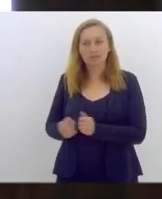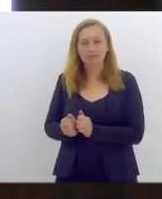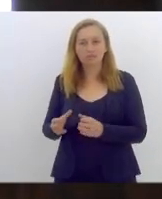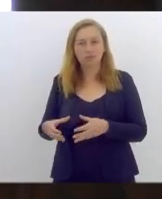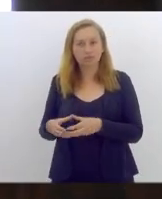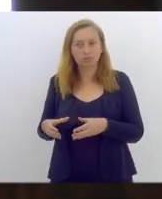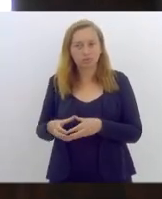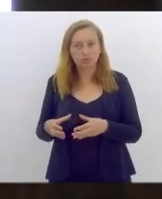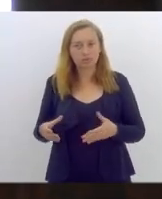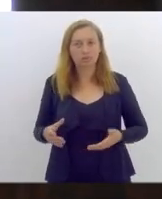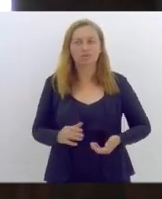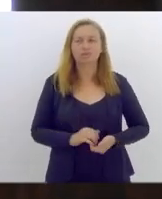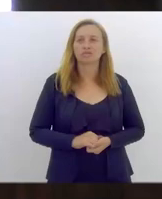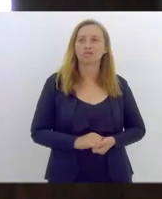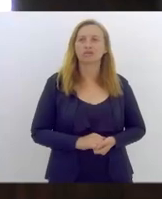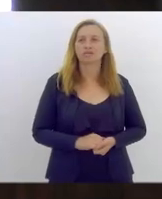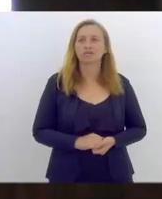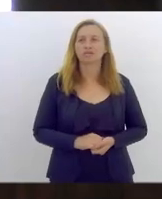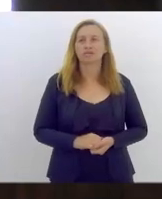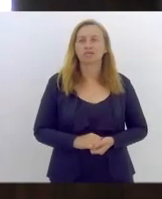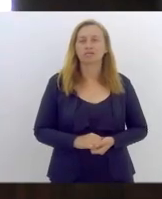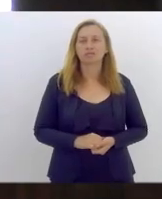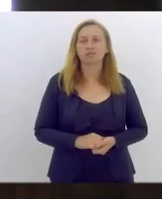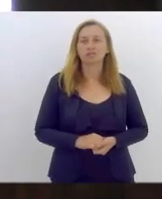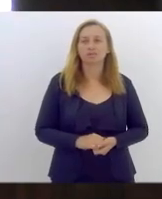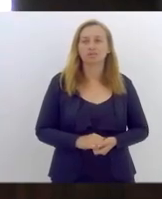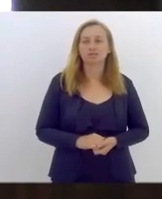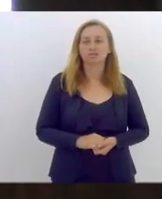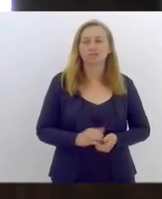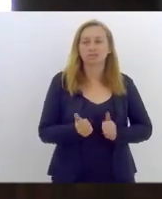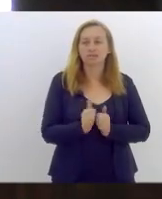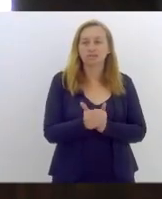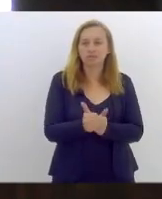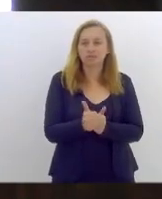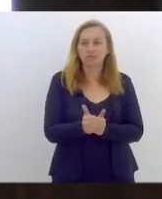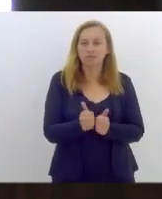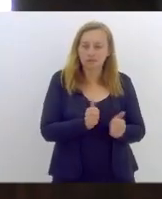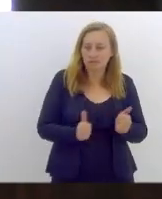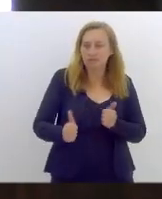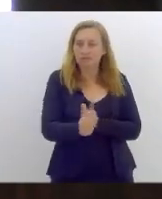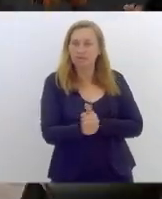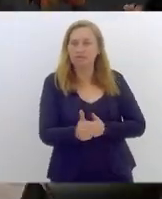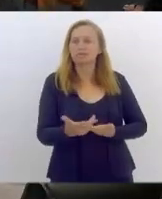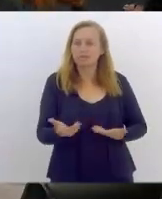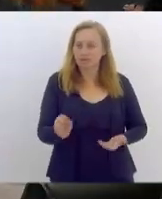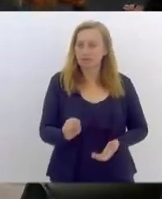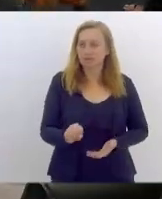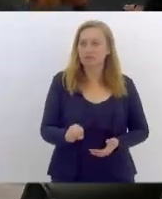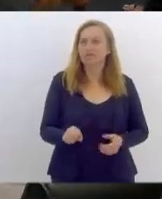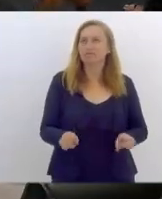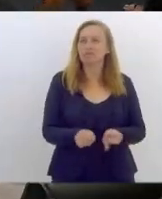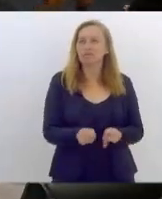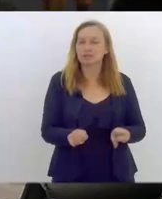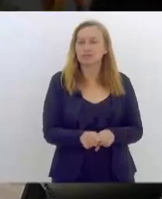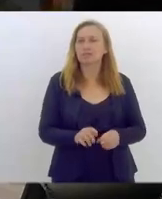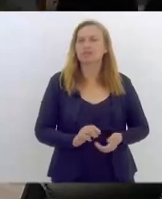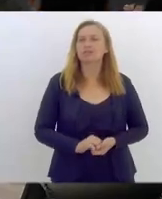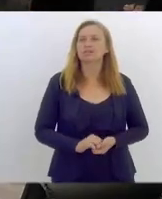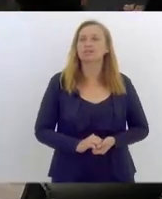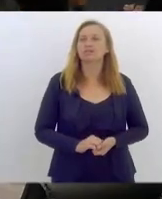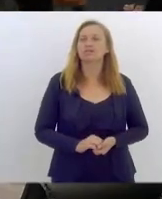A porta estandarte, porque, seguindo a linha de frente, sigo a linha de frente também com o bloco Se Benze Que